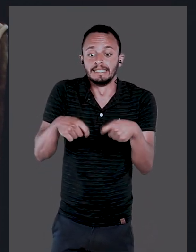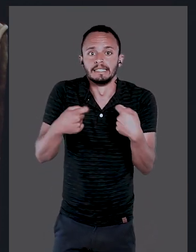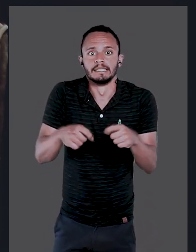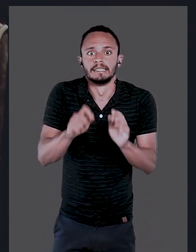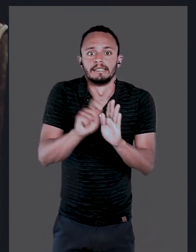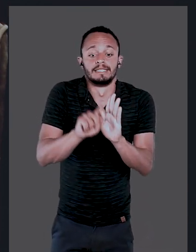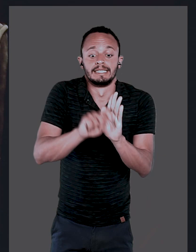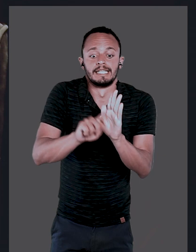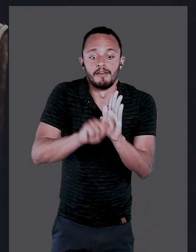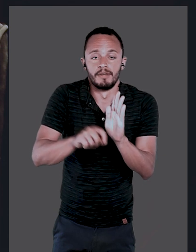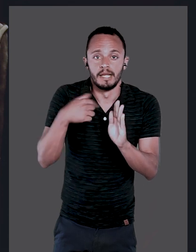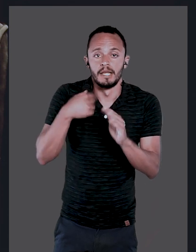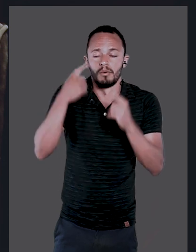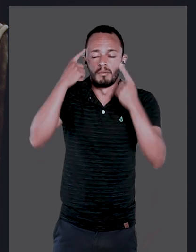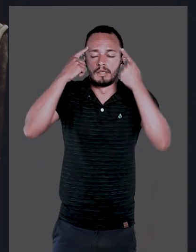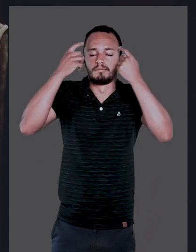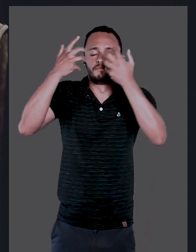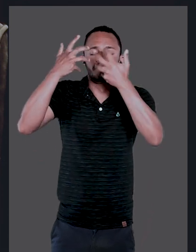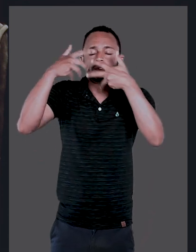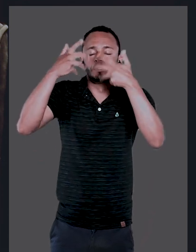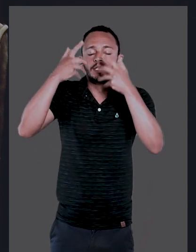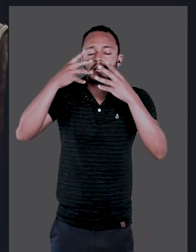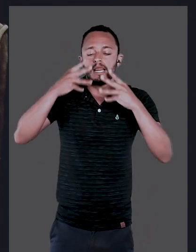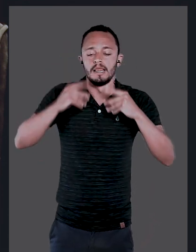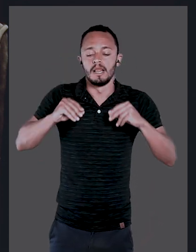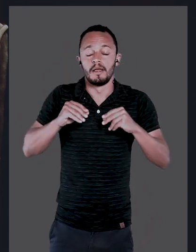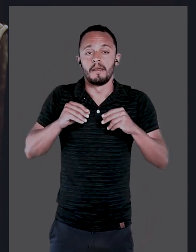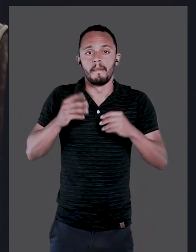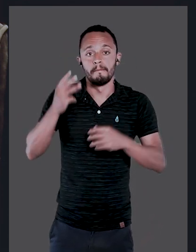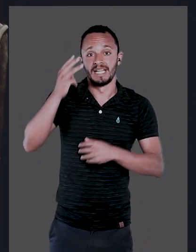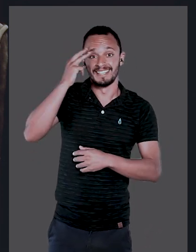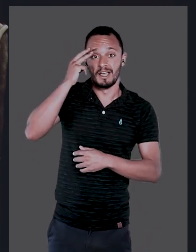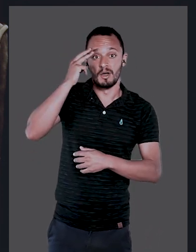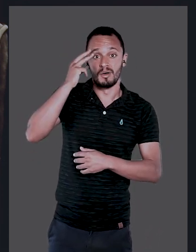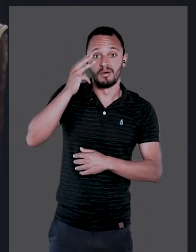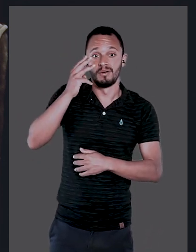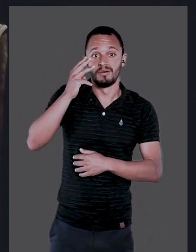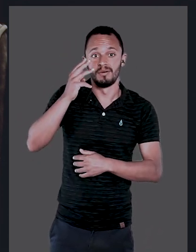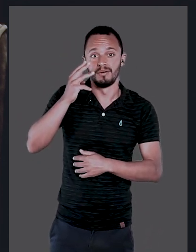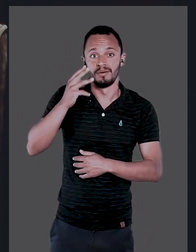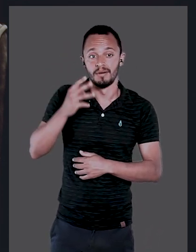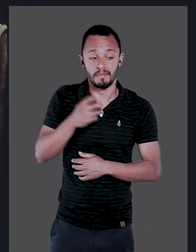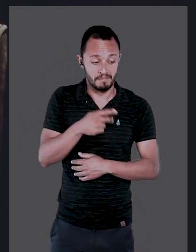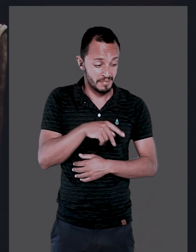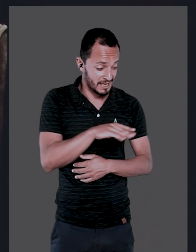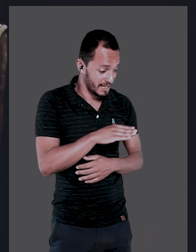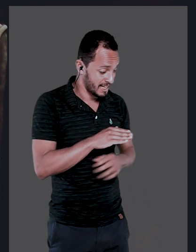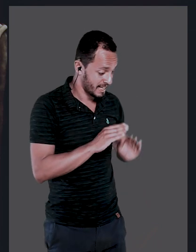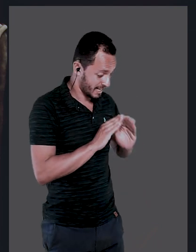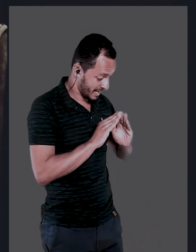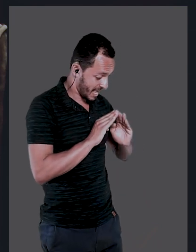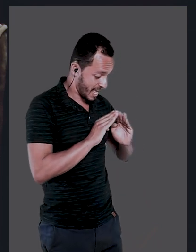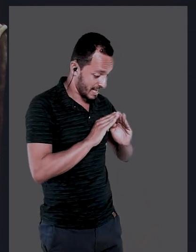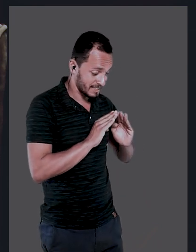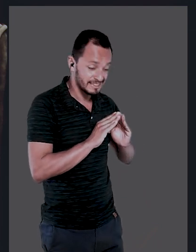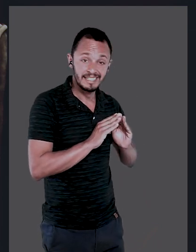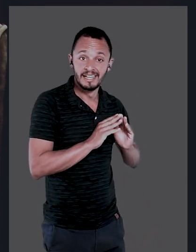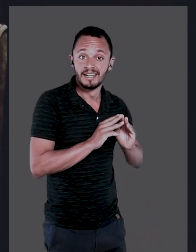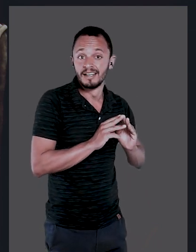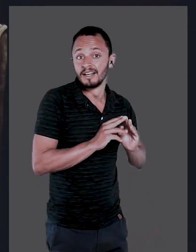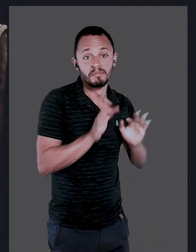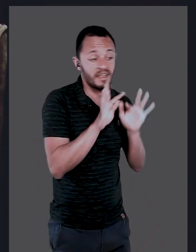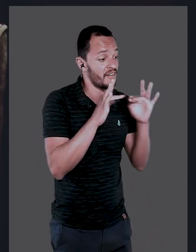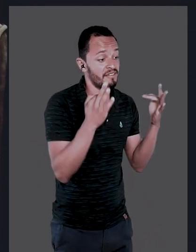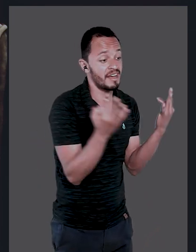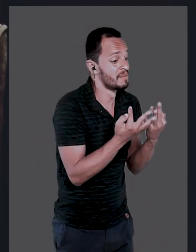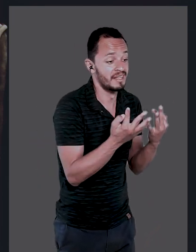Eu escrevia porque sentia necessidade de escrever, era uma higiene mental, então eu tinha de escrever. Mas ninguém, nem dentro de minha